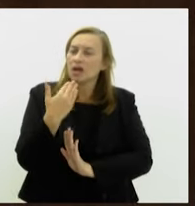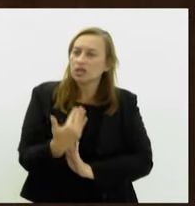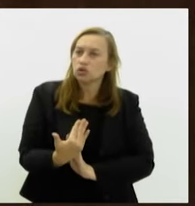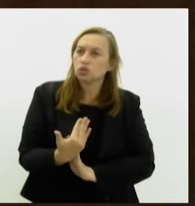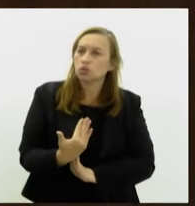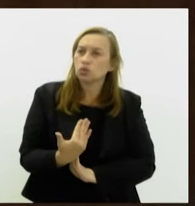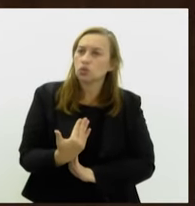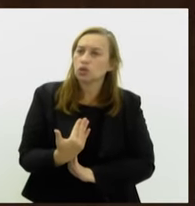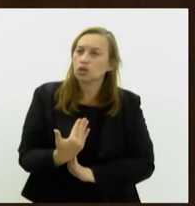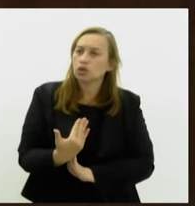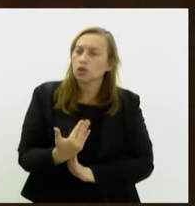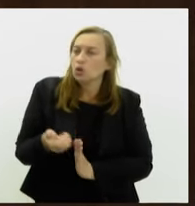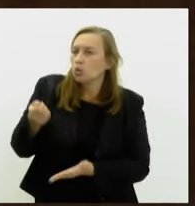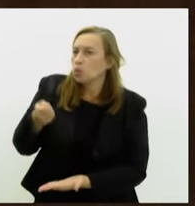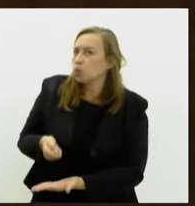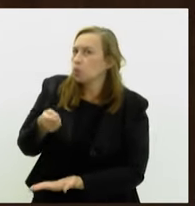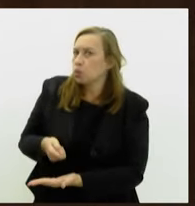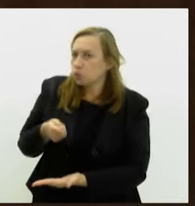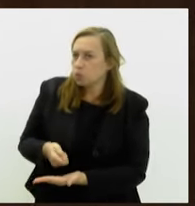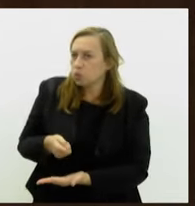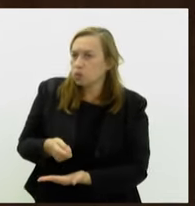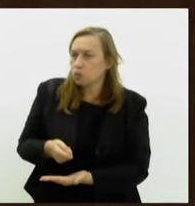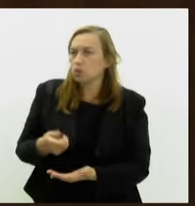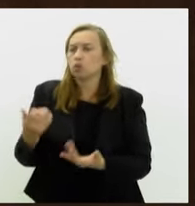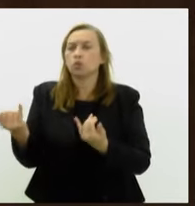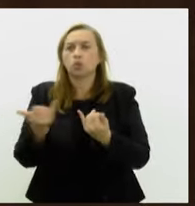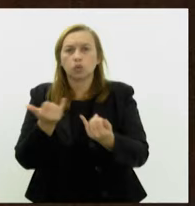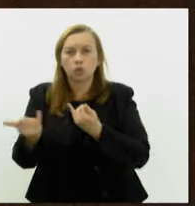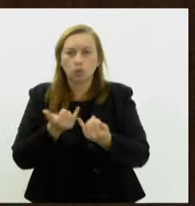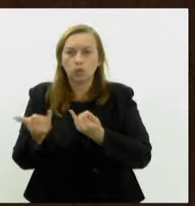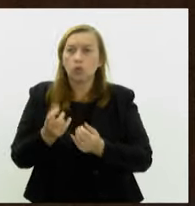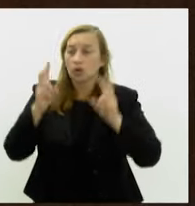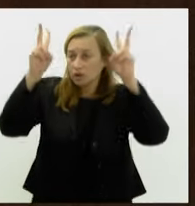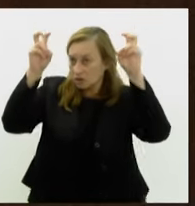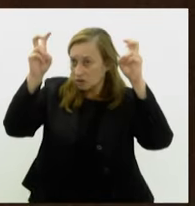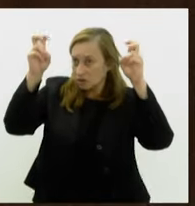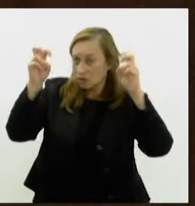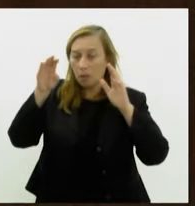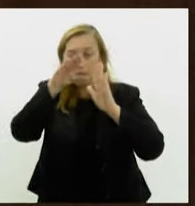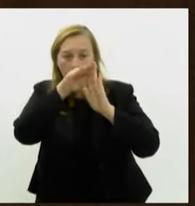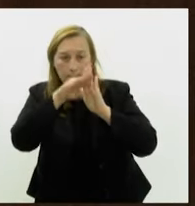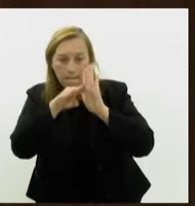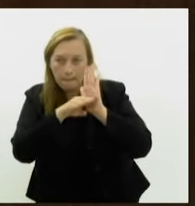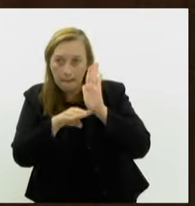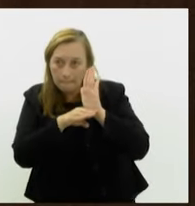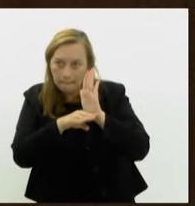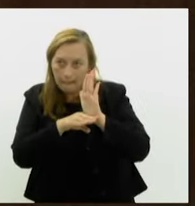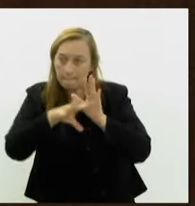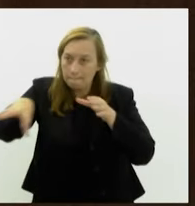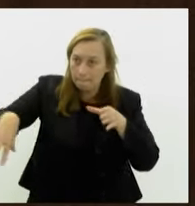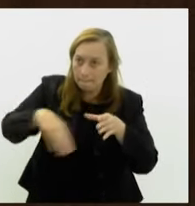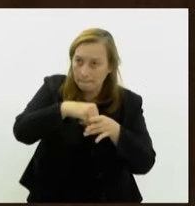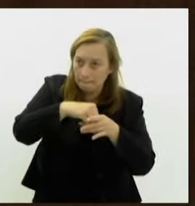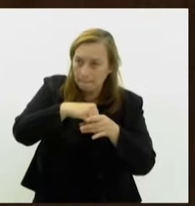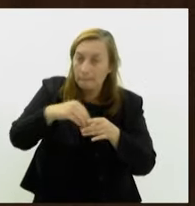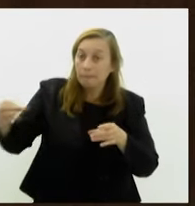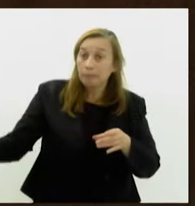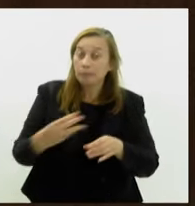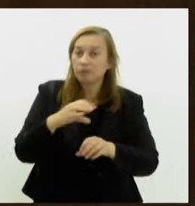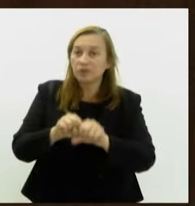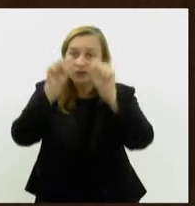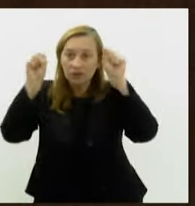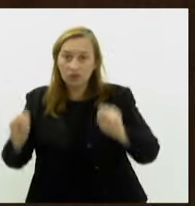solicitando a cobrança, não é, de notícias a respeito desse cronograma de execução da implementação desse novo sistema